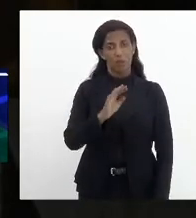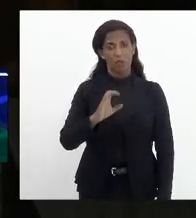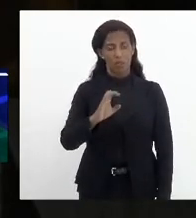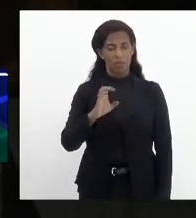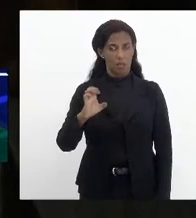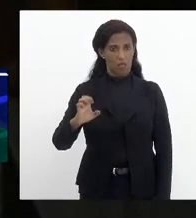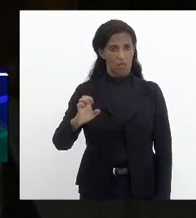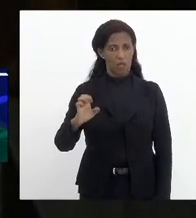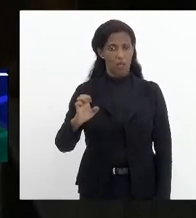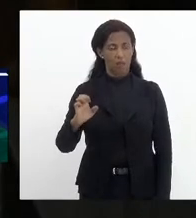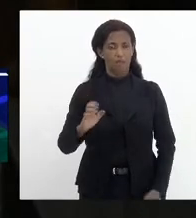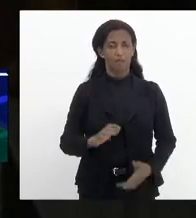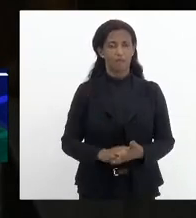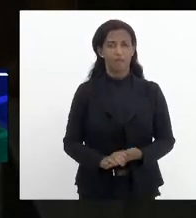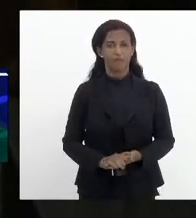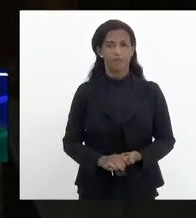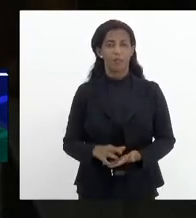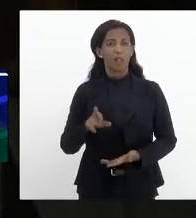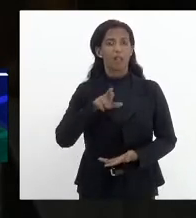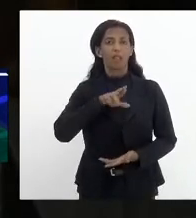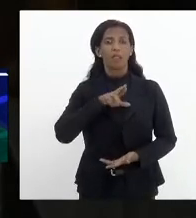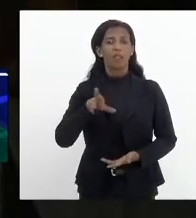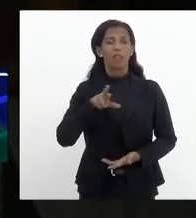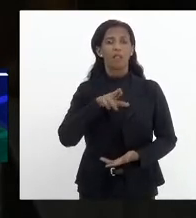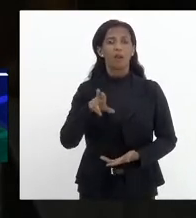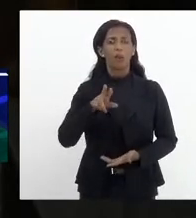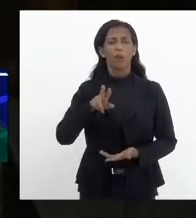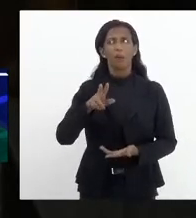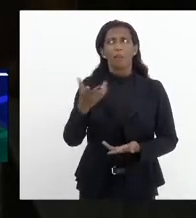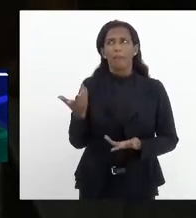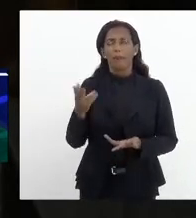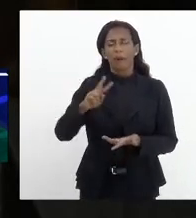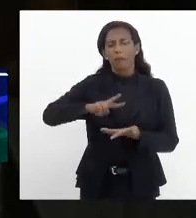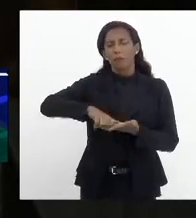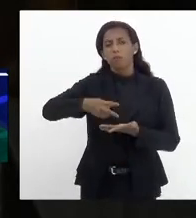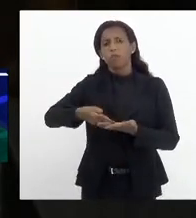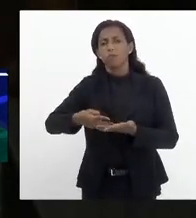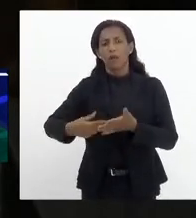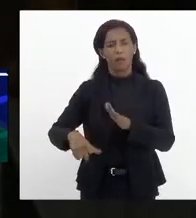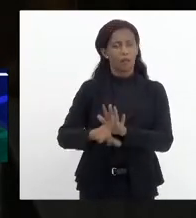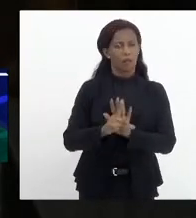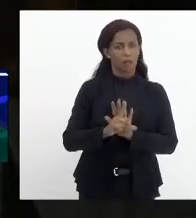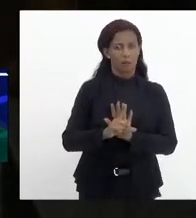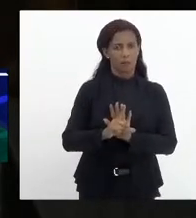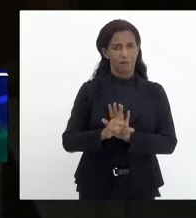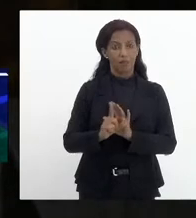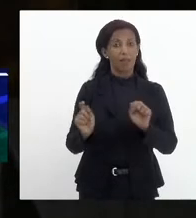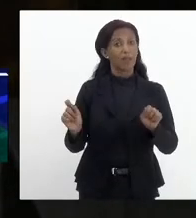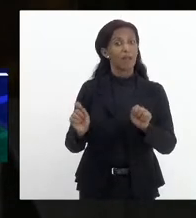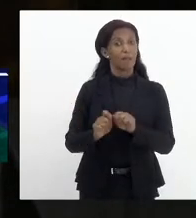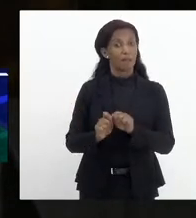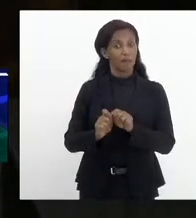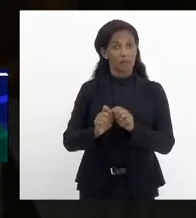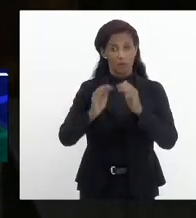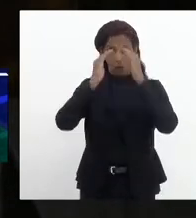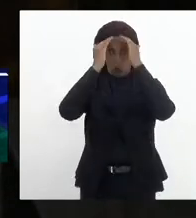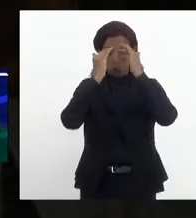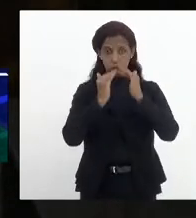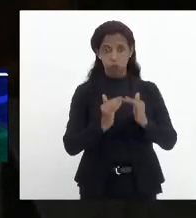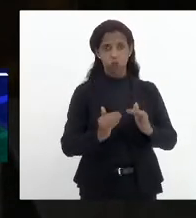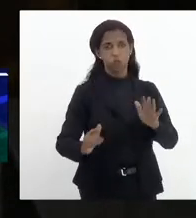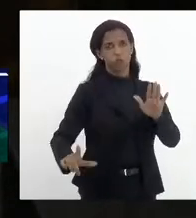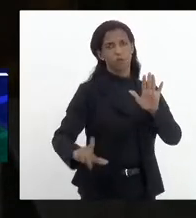do Estado não é para interpretar a lei, é para fazer cumprir a